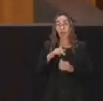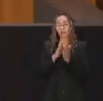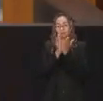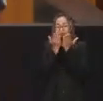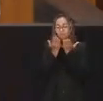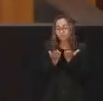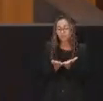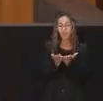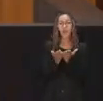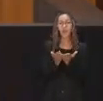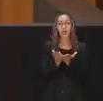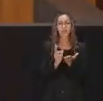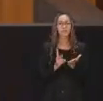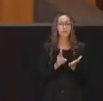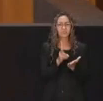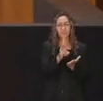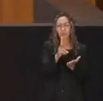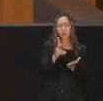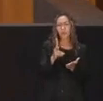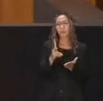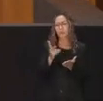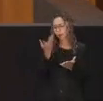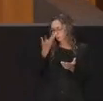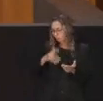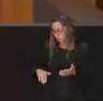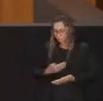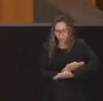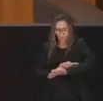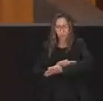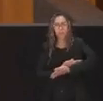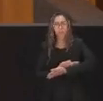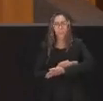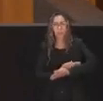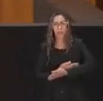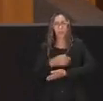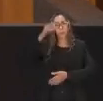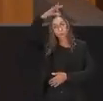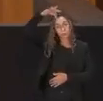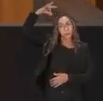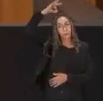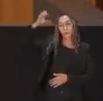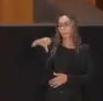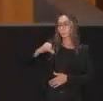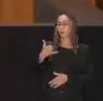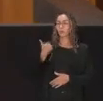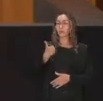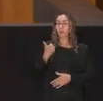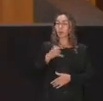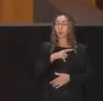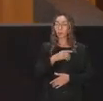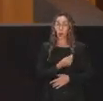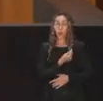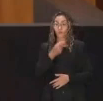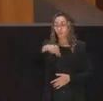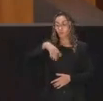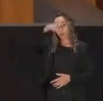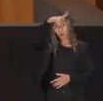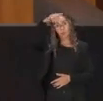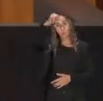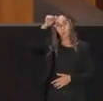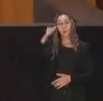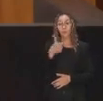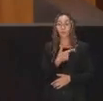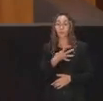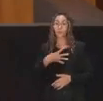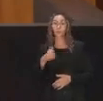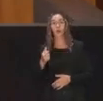nascimento. Saí do Espírito Santo com 9 anos de idade, tá? Eu tenho 33 anos de Mato Grosso, 24 anos de São Domingo e vou